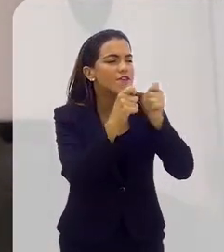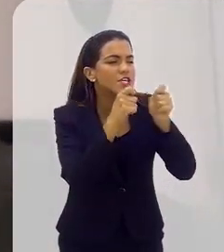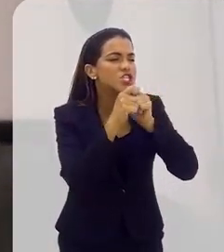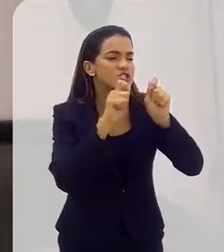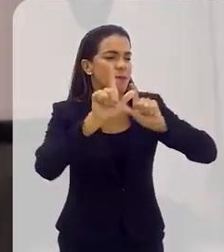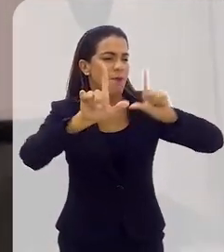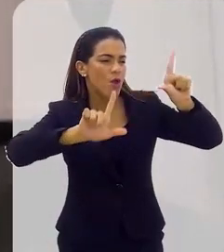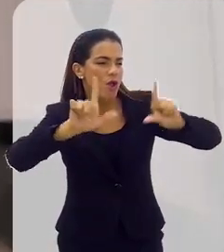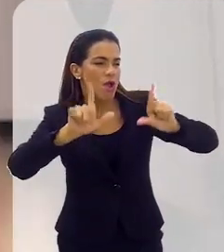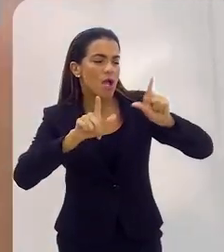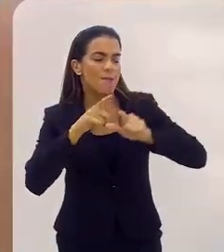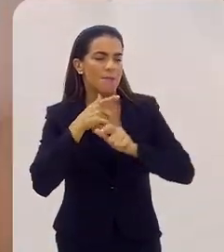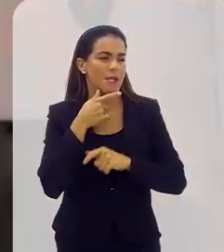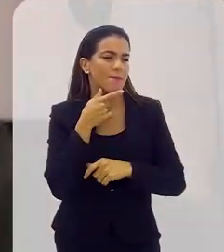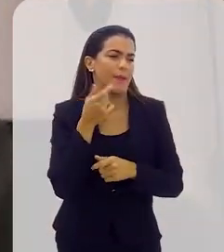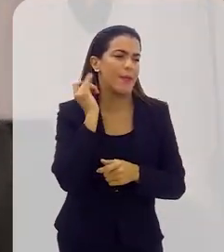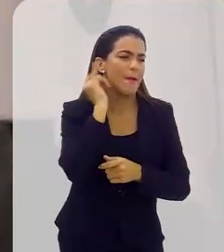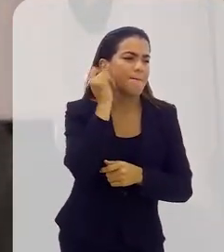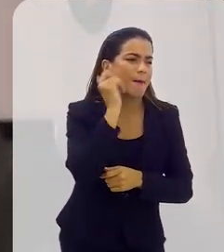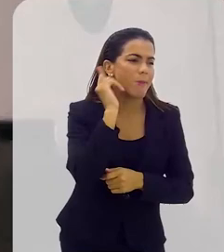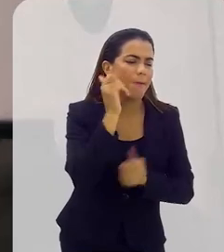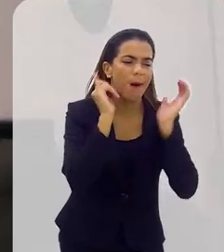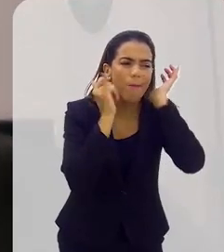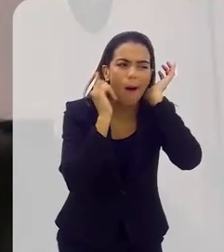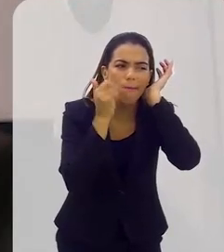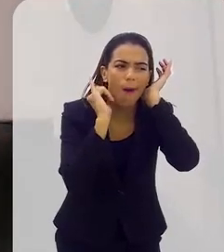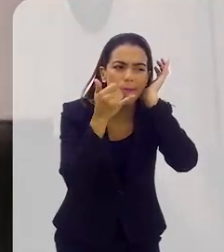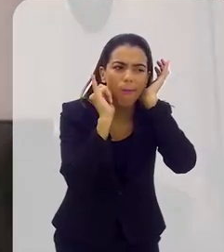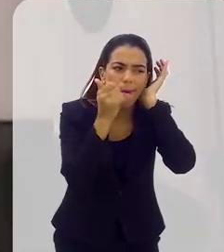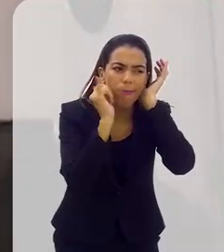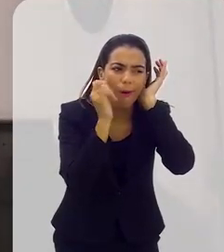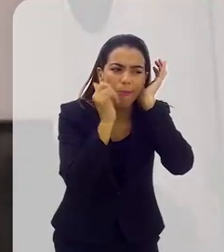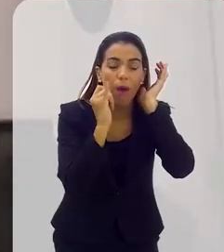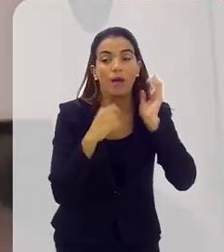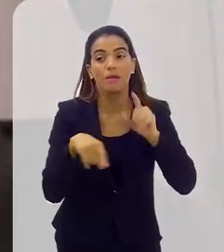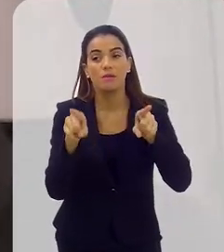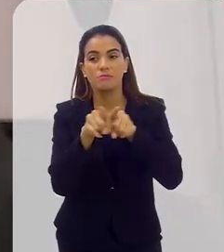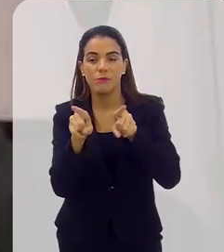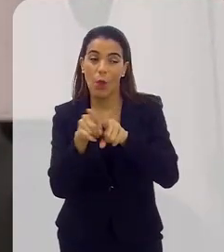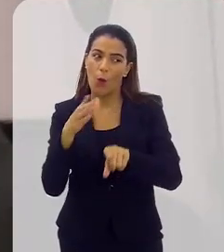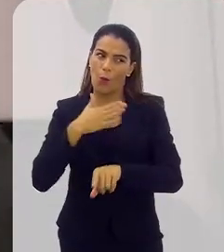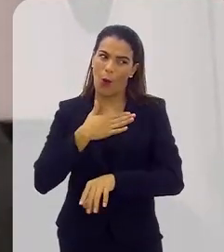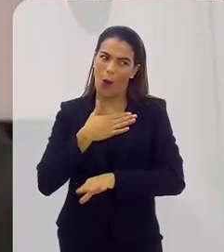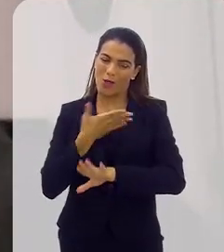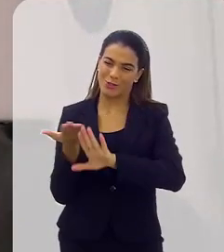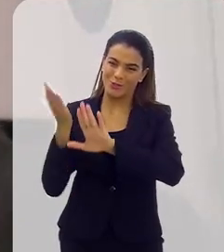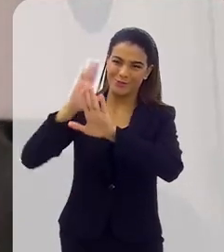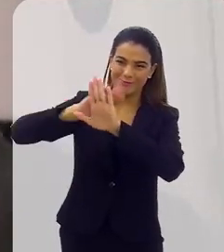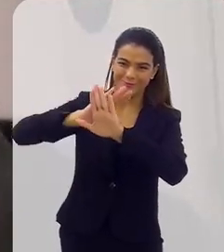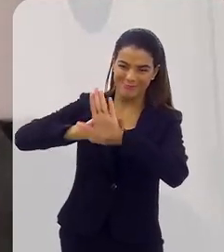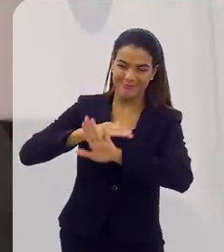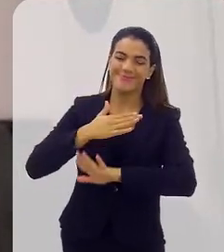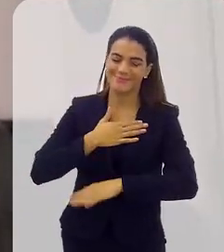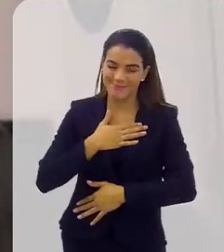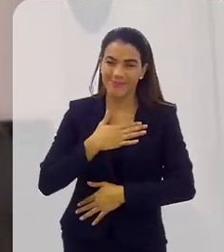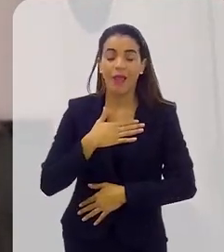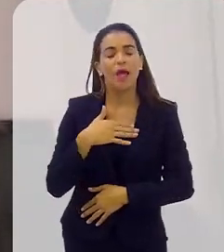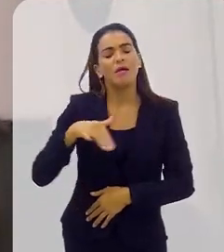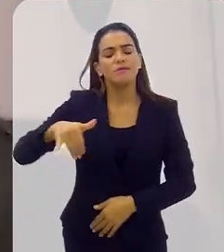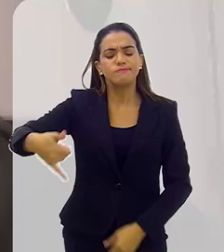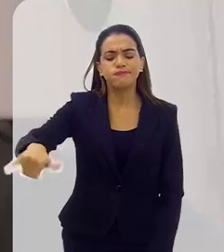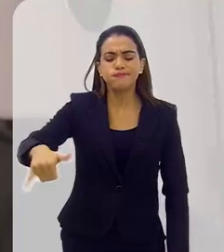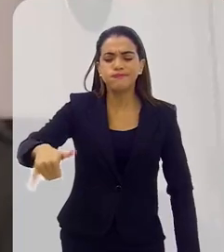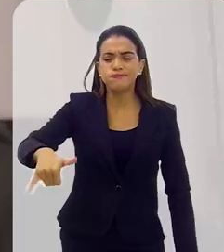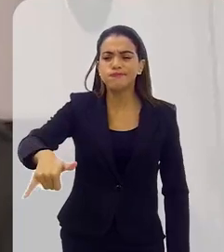programa de entrevista, comentários na rádio, e esse universo dos bastidores que eu gosto também, o